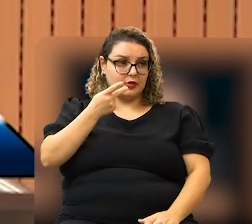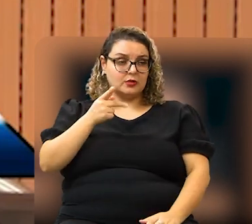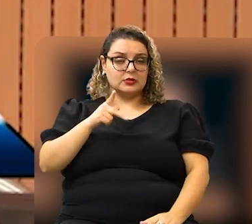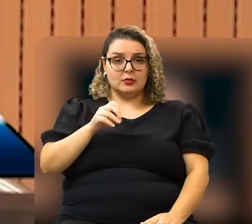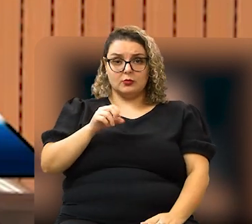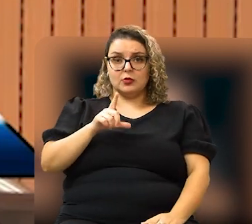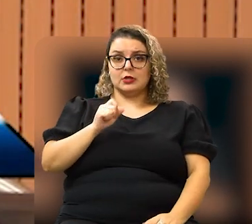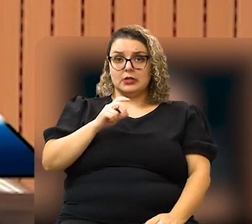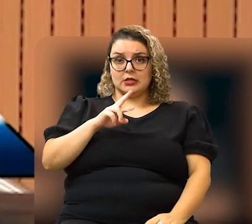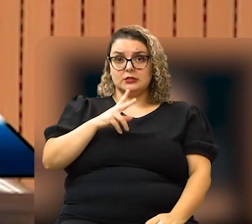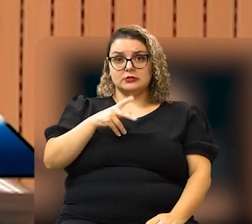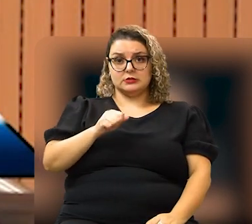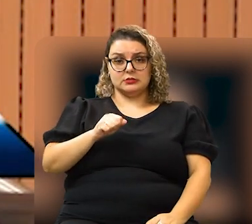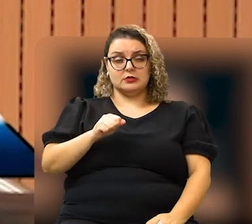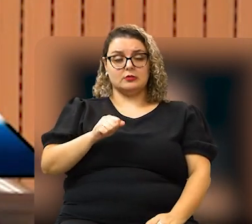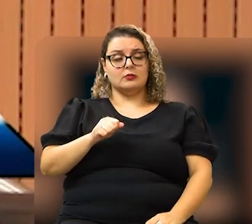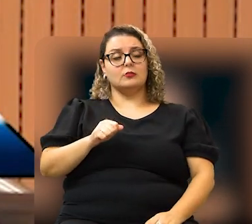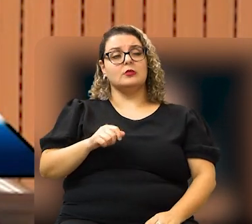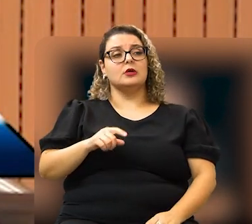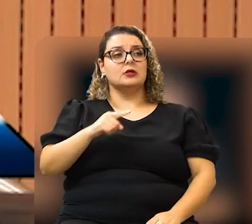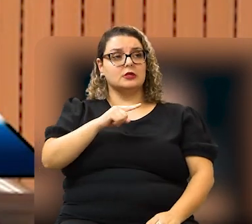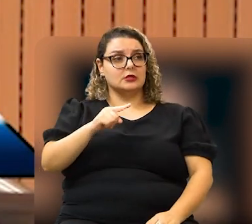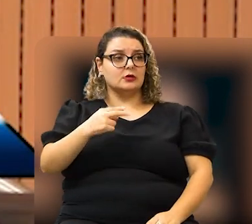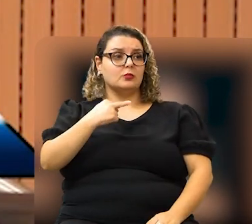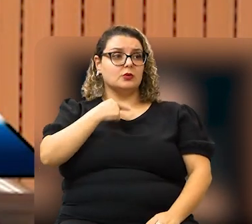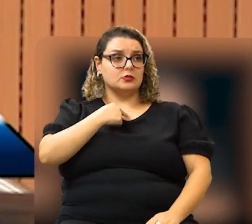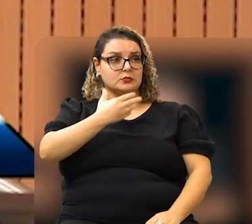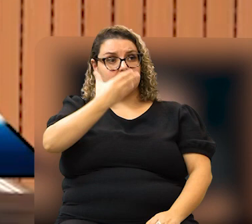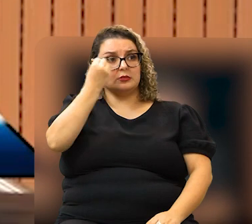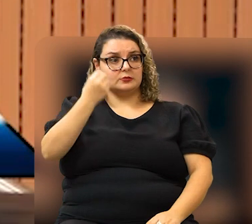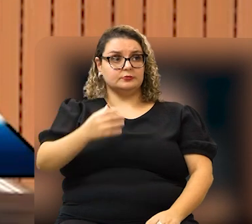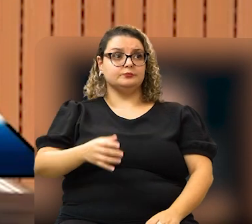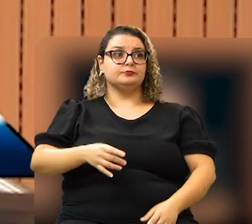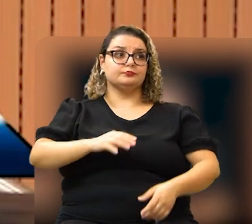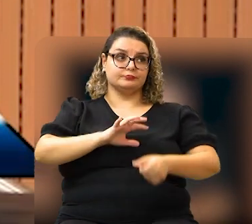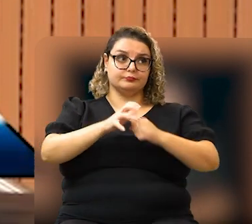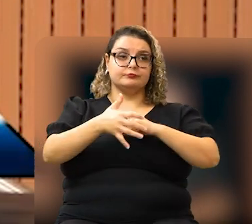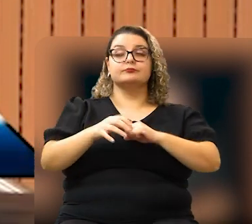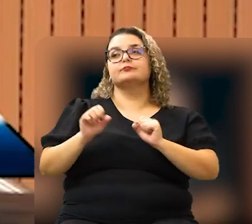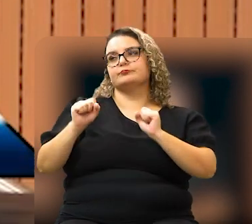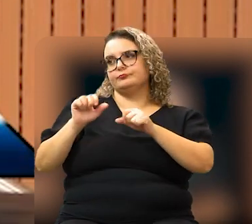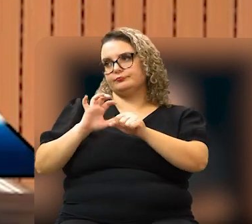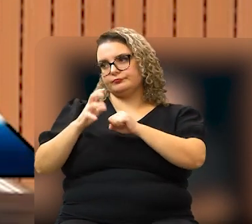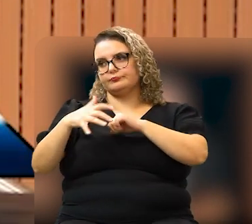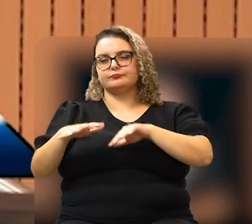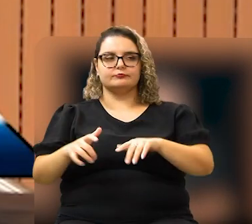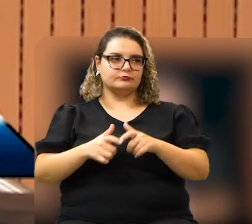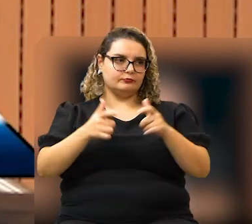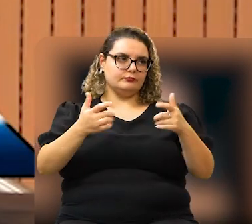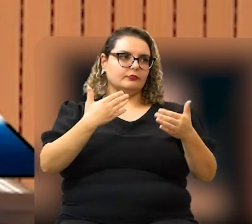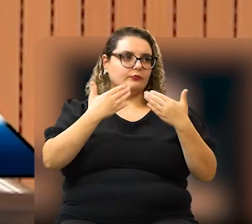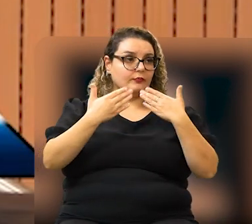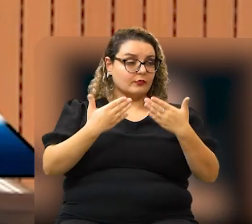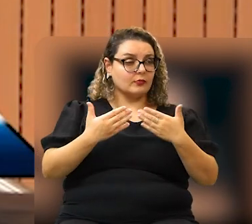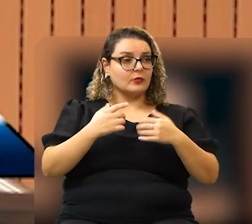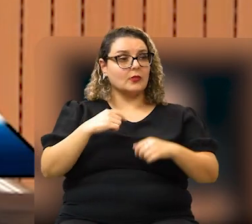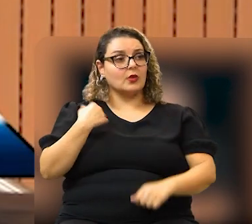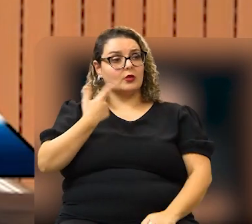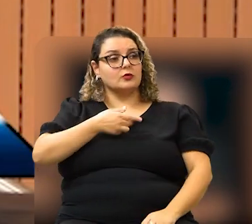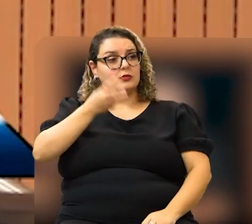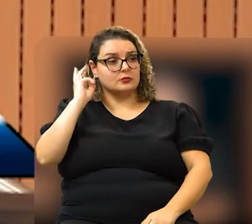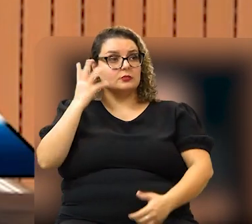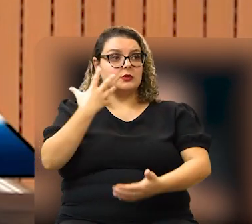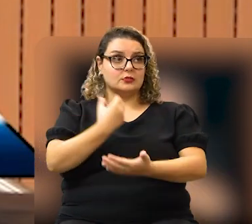Né? Que, pelo menos com a maioria que eu tenho conversado aqui no nosso podcast, fizeram campanhas impensáveis num